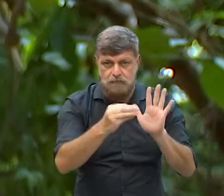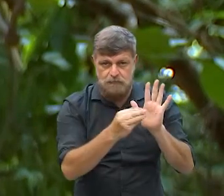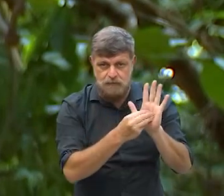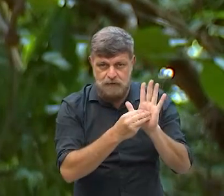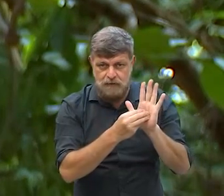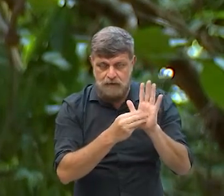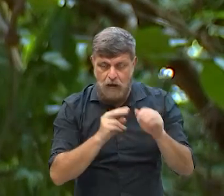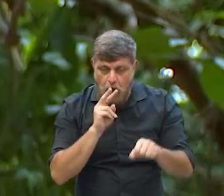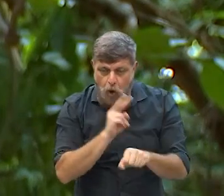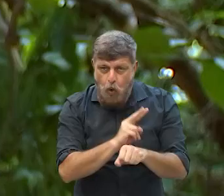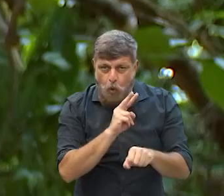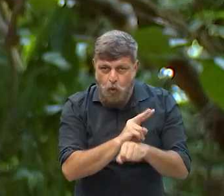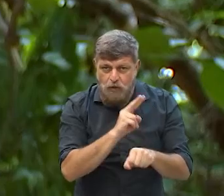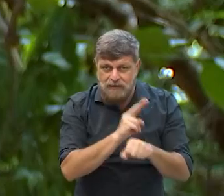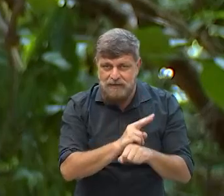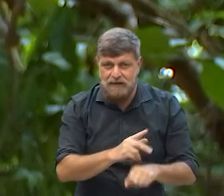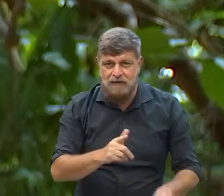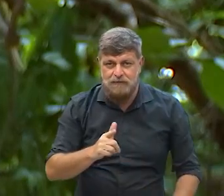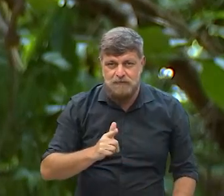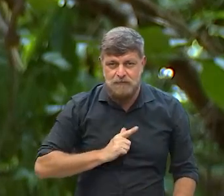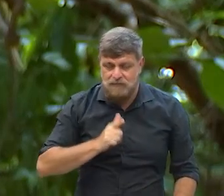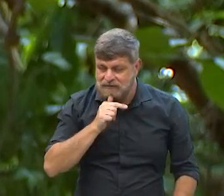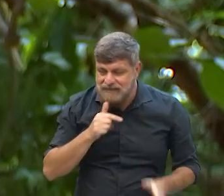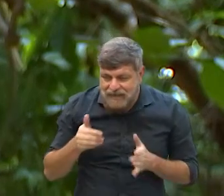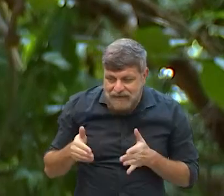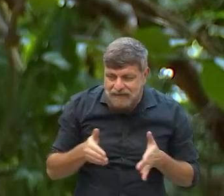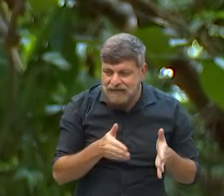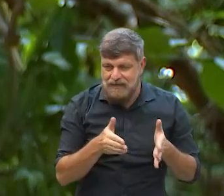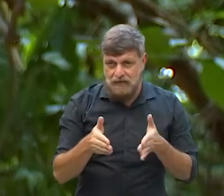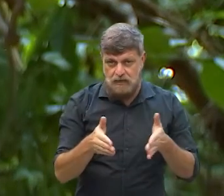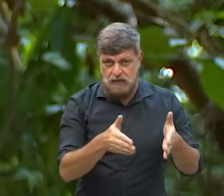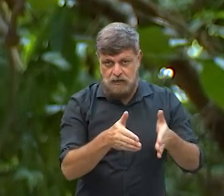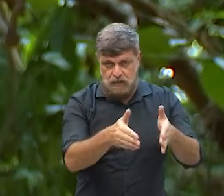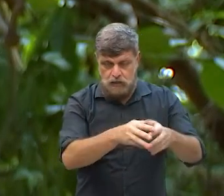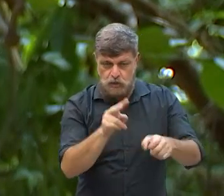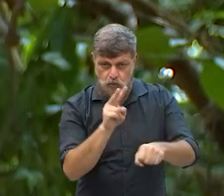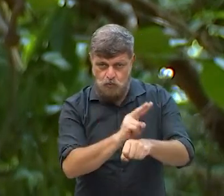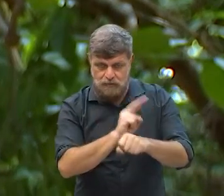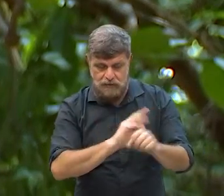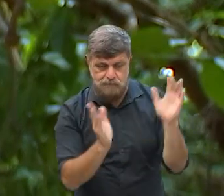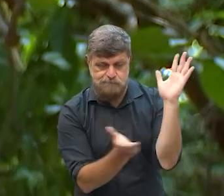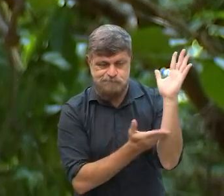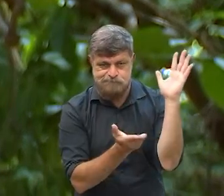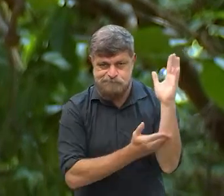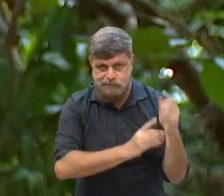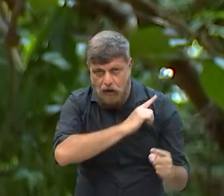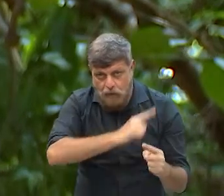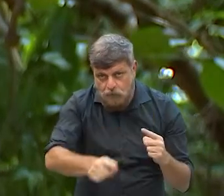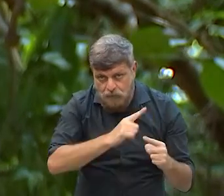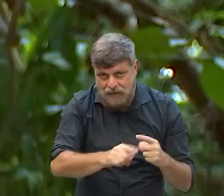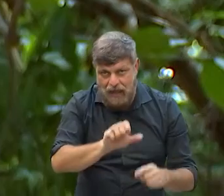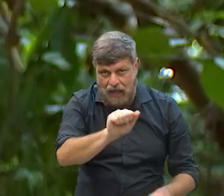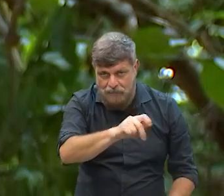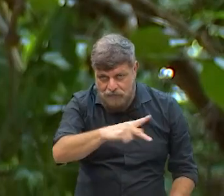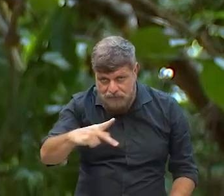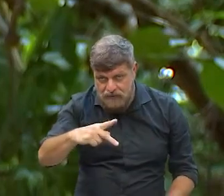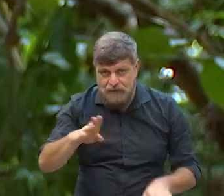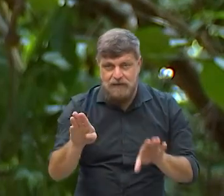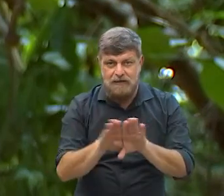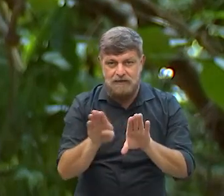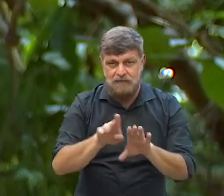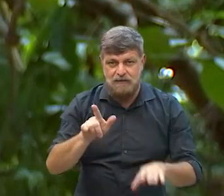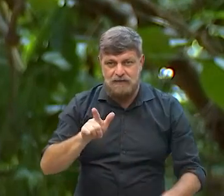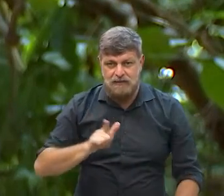áreas de curso d'água, das áreas de proteção da APP, da mata que existe no local e também da